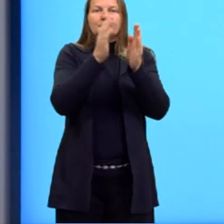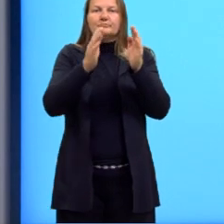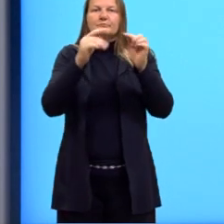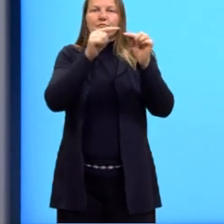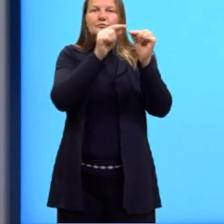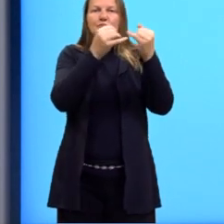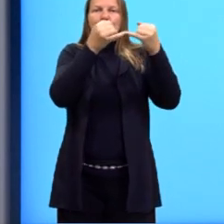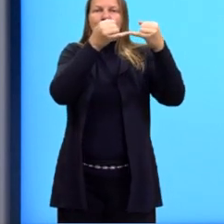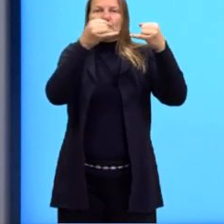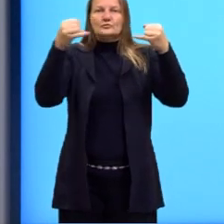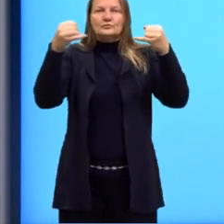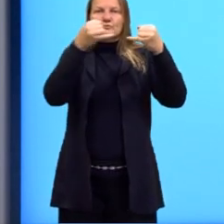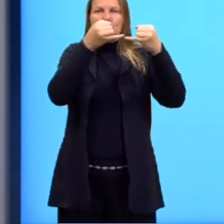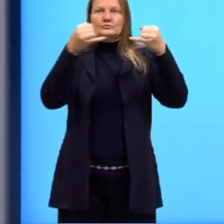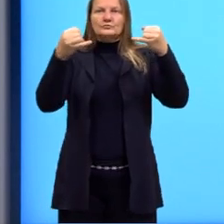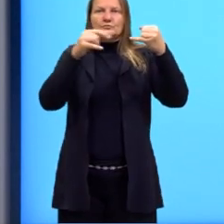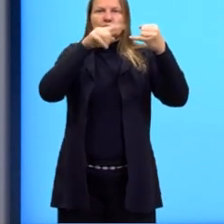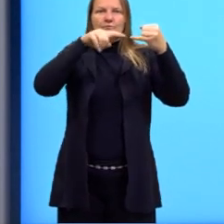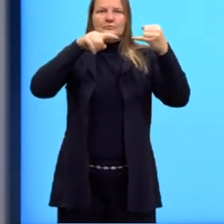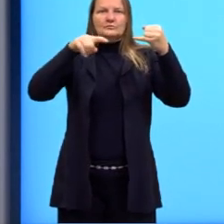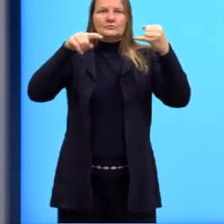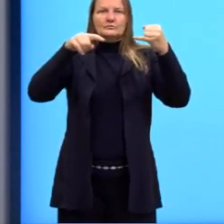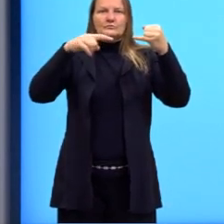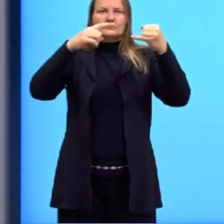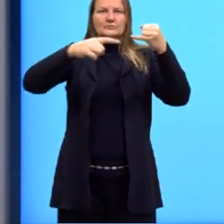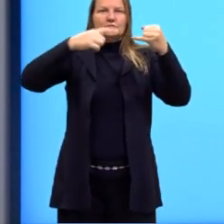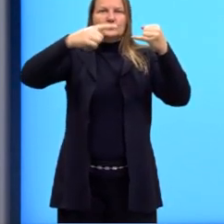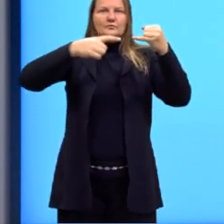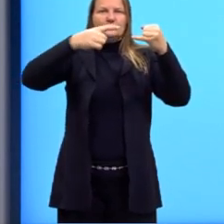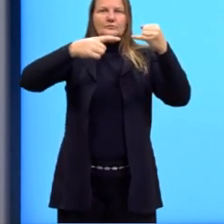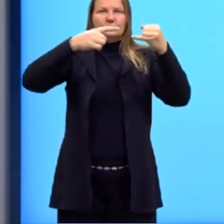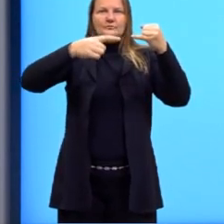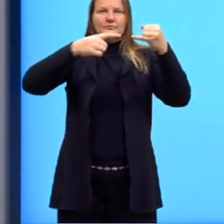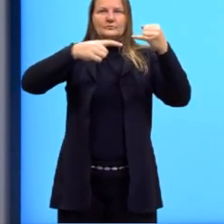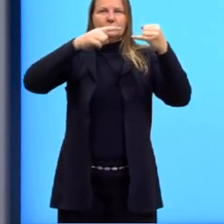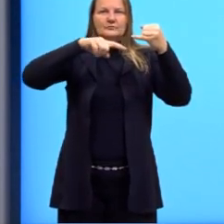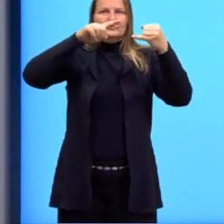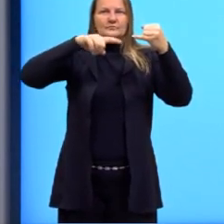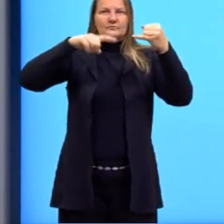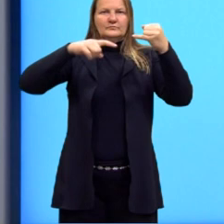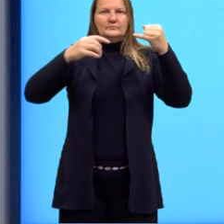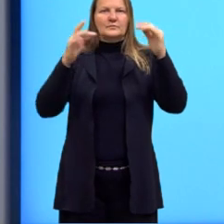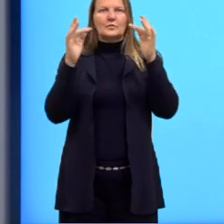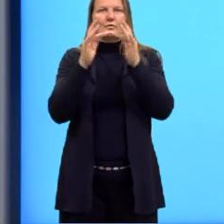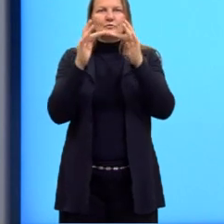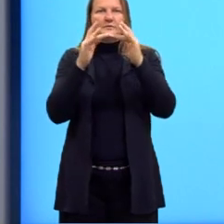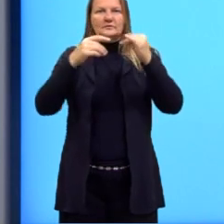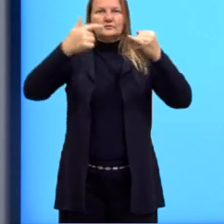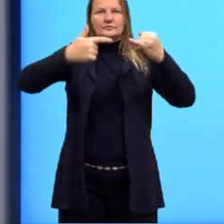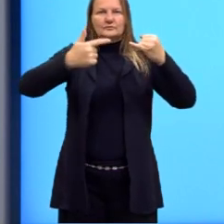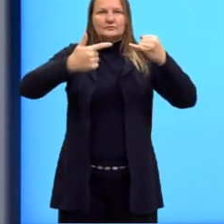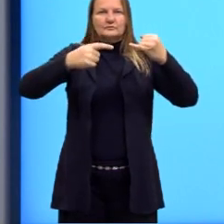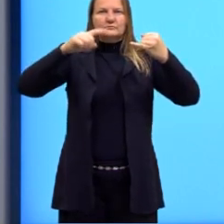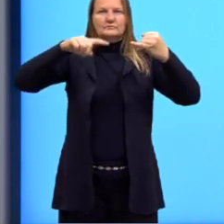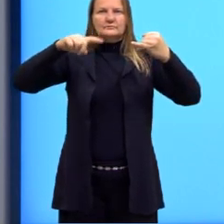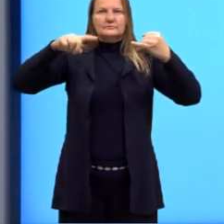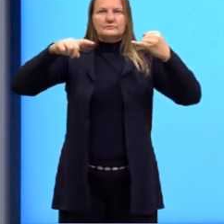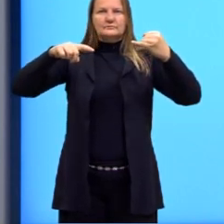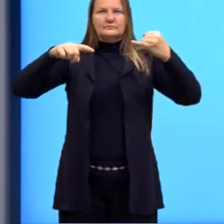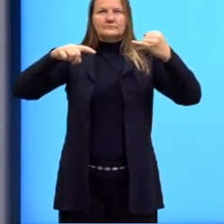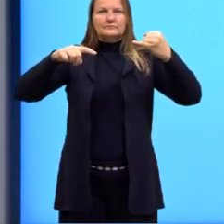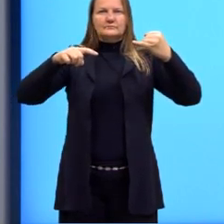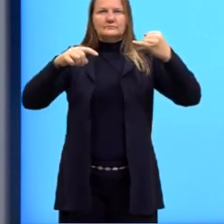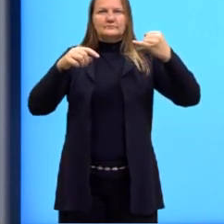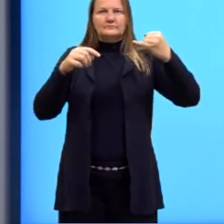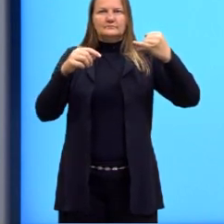porque por exemplo esse primeiro resistor tá ele tá assim né em contato com esse segundo mas vejam que ele não